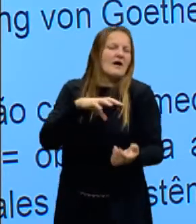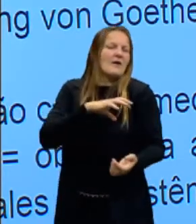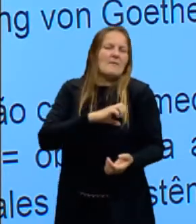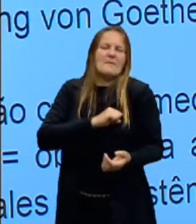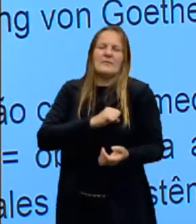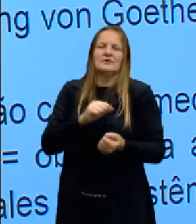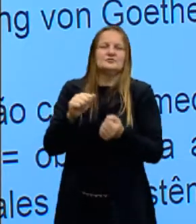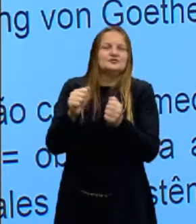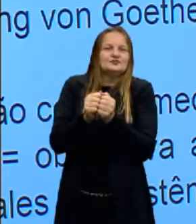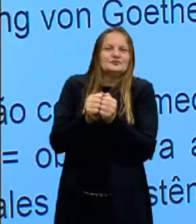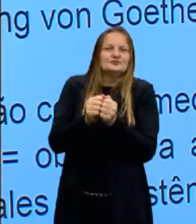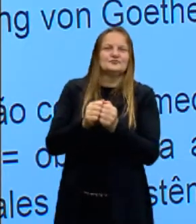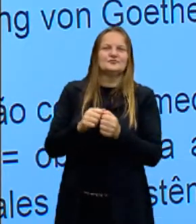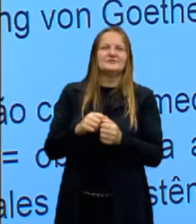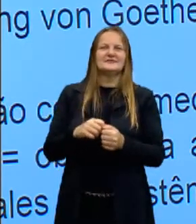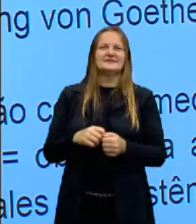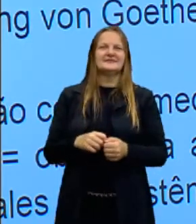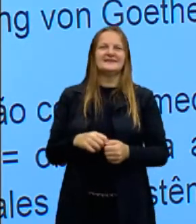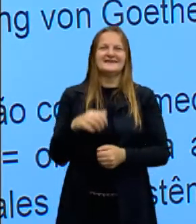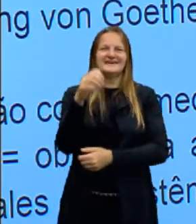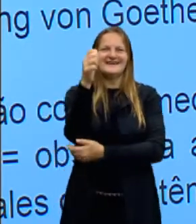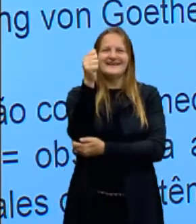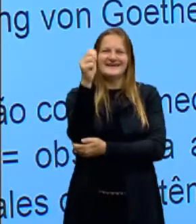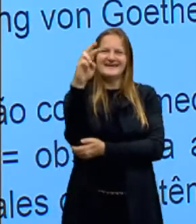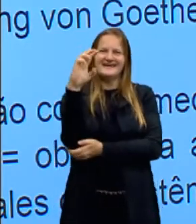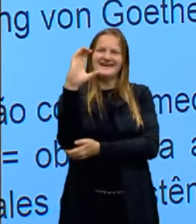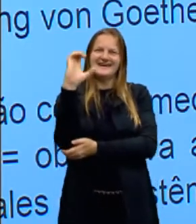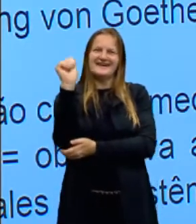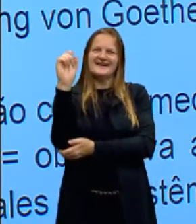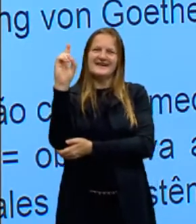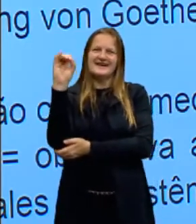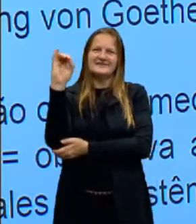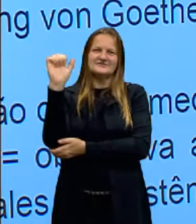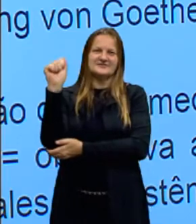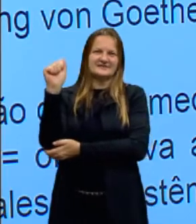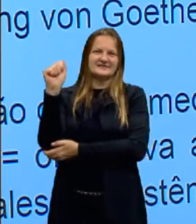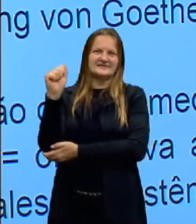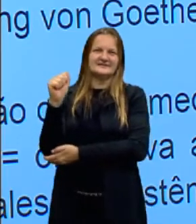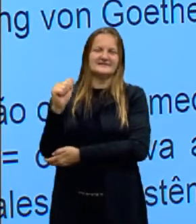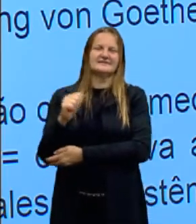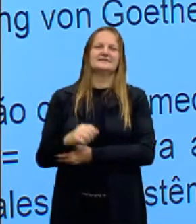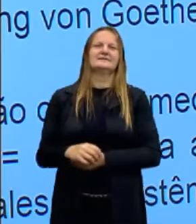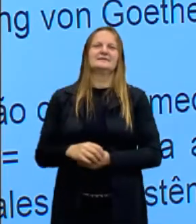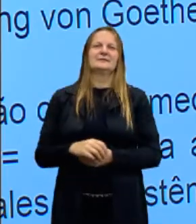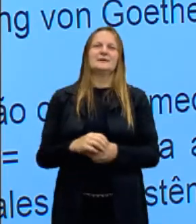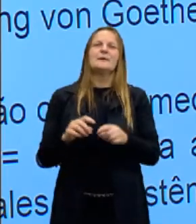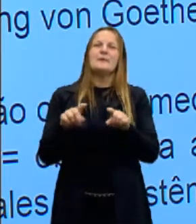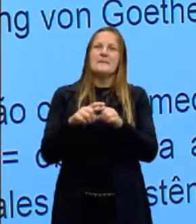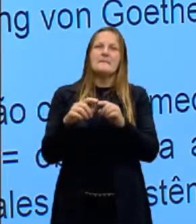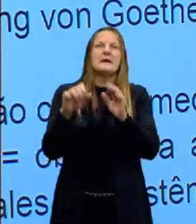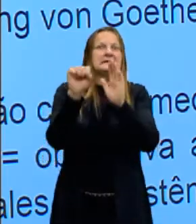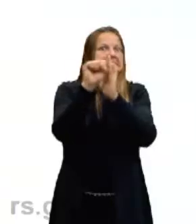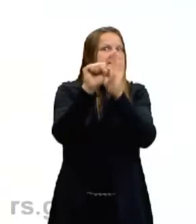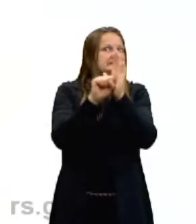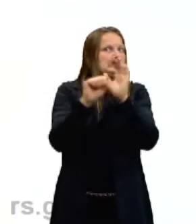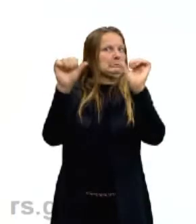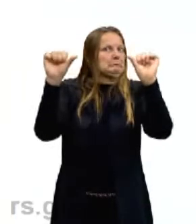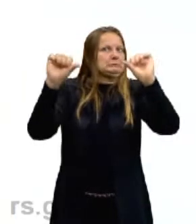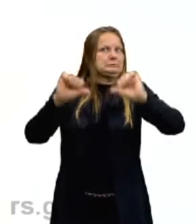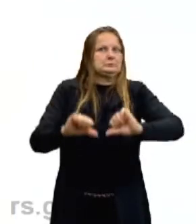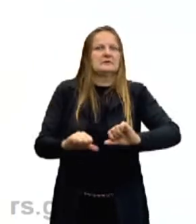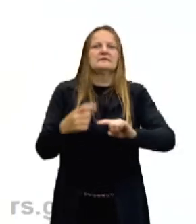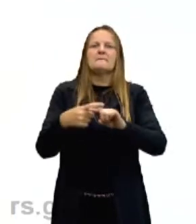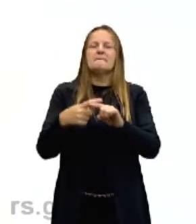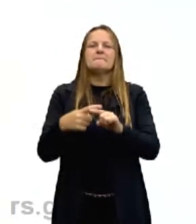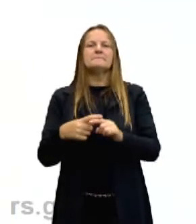pastor não lembra do arcadismo da Qaeda e tal aqui no romantismo não é o movimento mais densidade e mal do século É por isso né ou